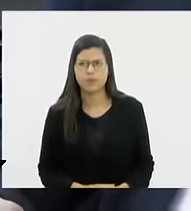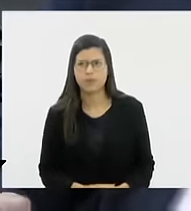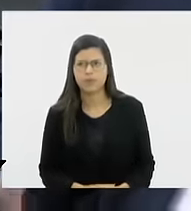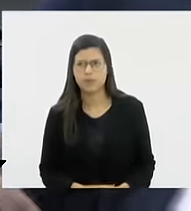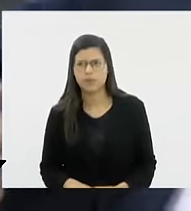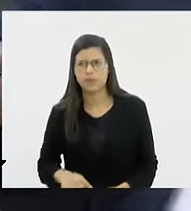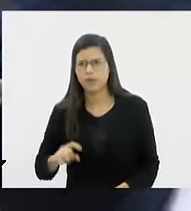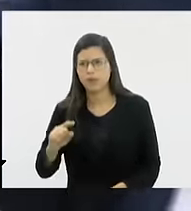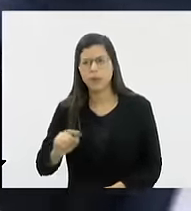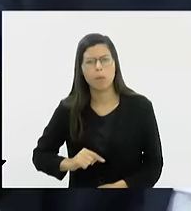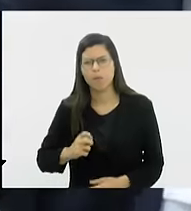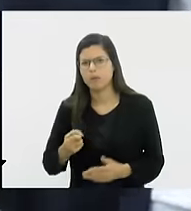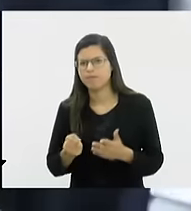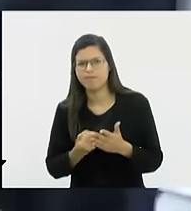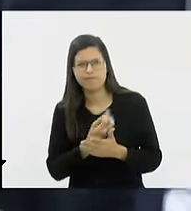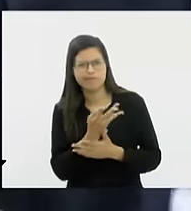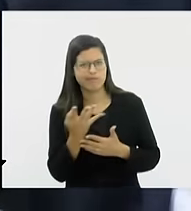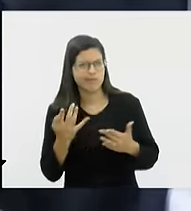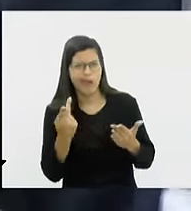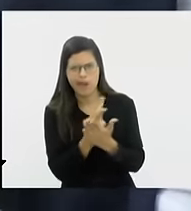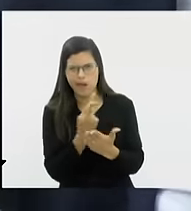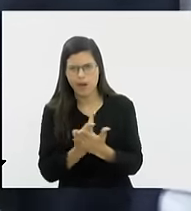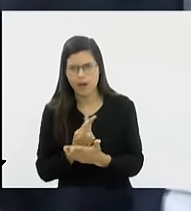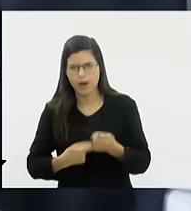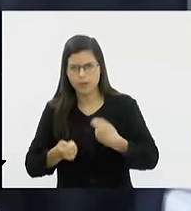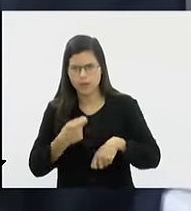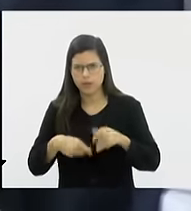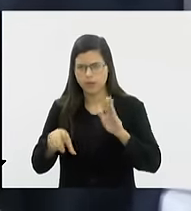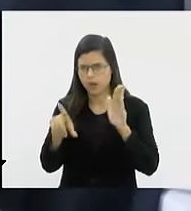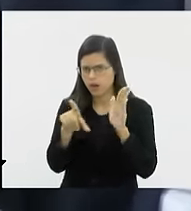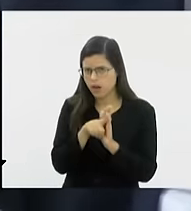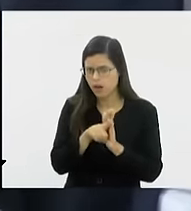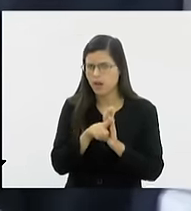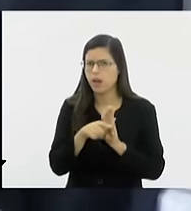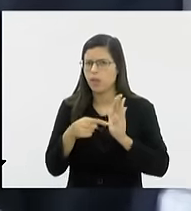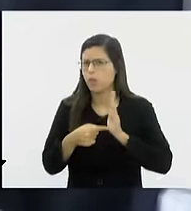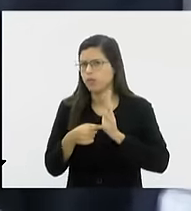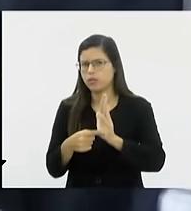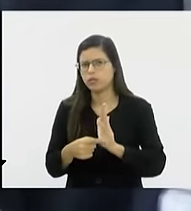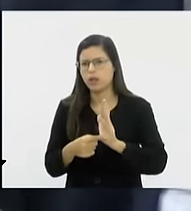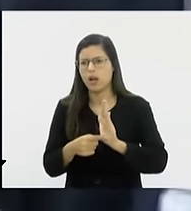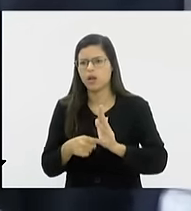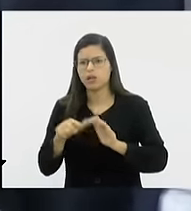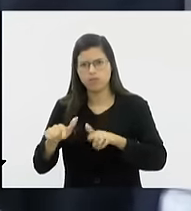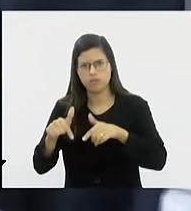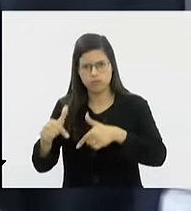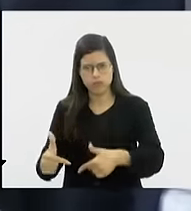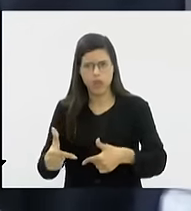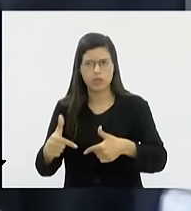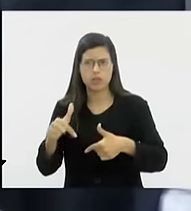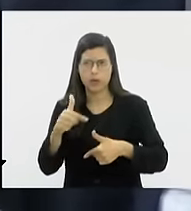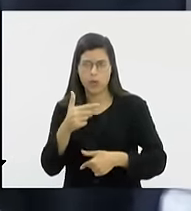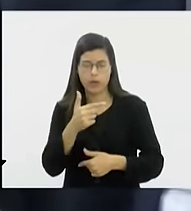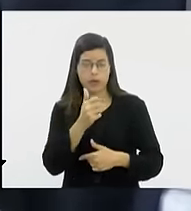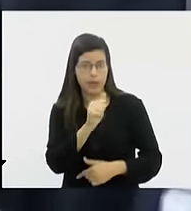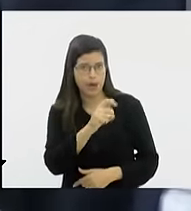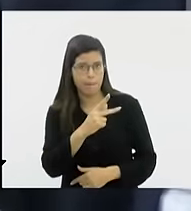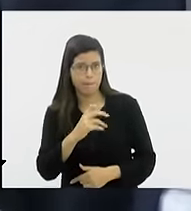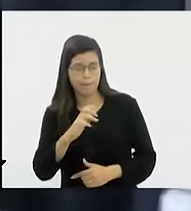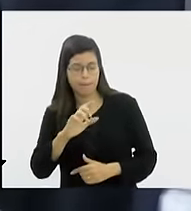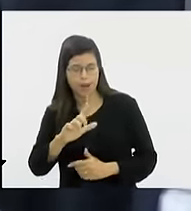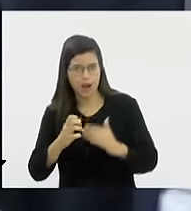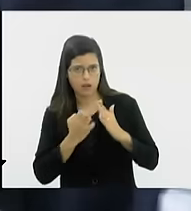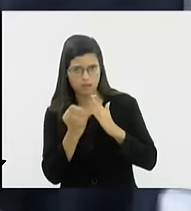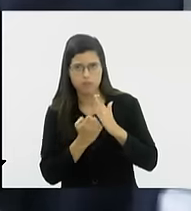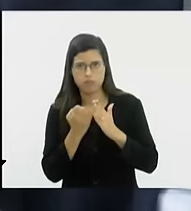depois das incontáveis irregularidades administrativas e legais apontadas em relação ao serviço precário que a PL presta,